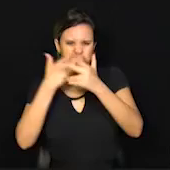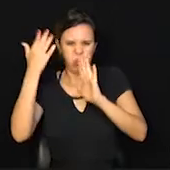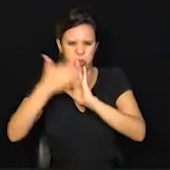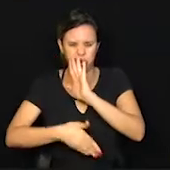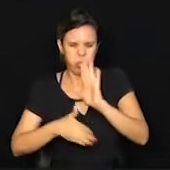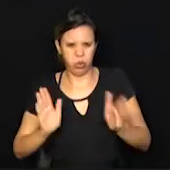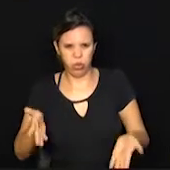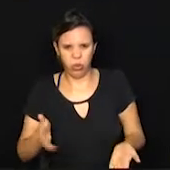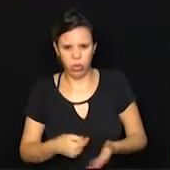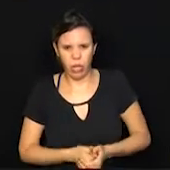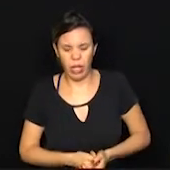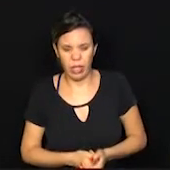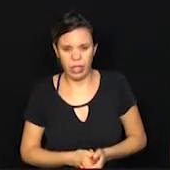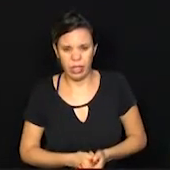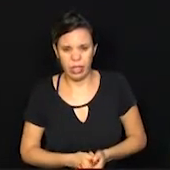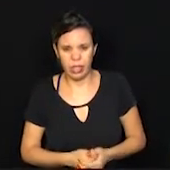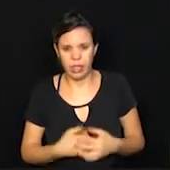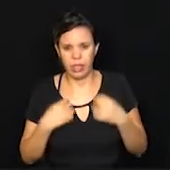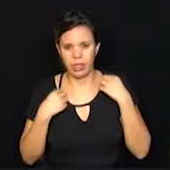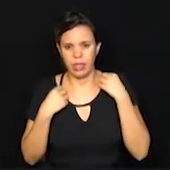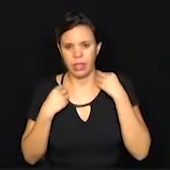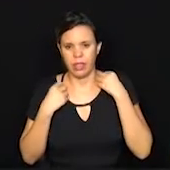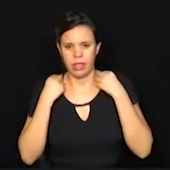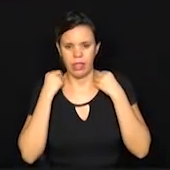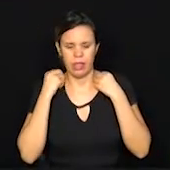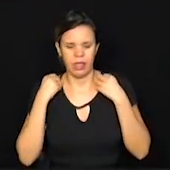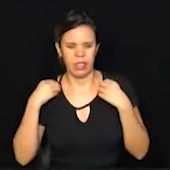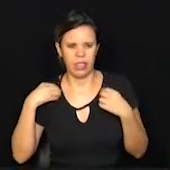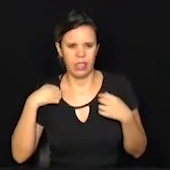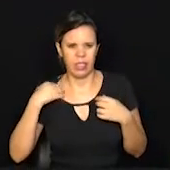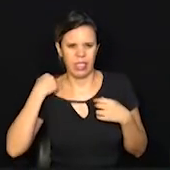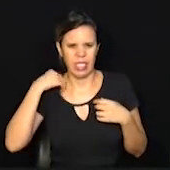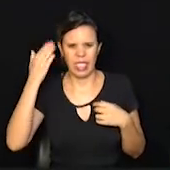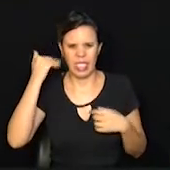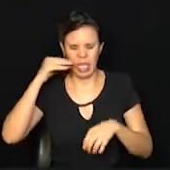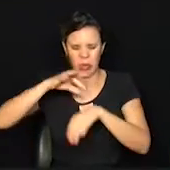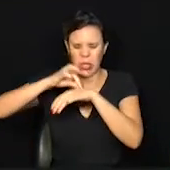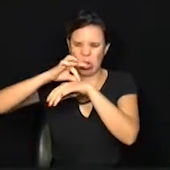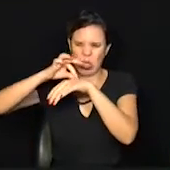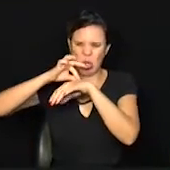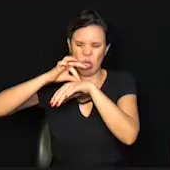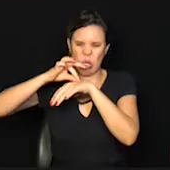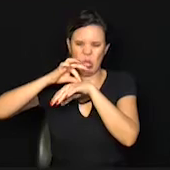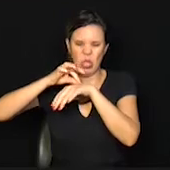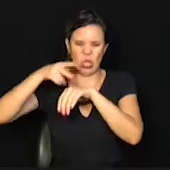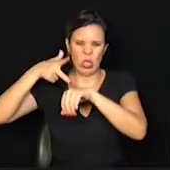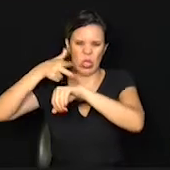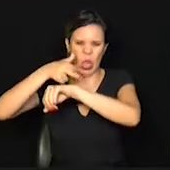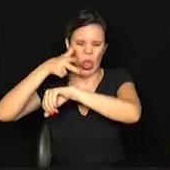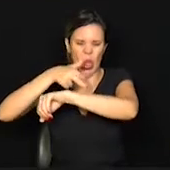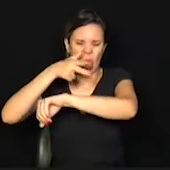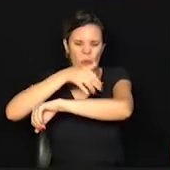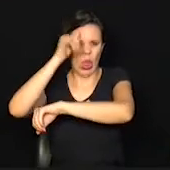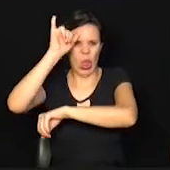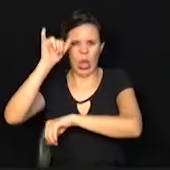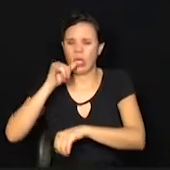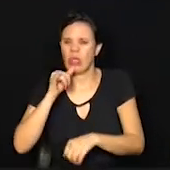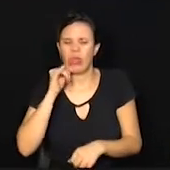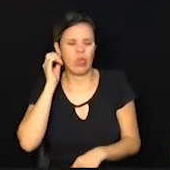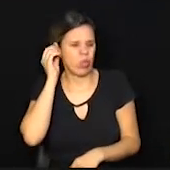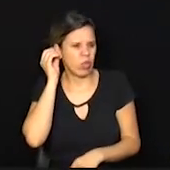comprovado como saber açougue você pendura os pedaços é do boi e da vaca